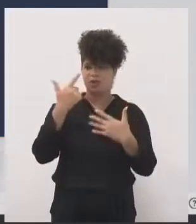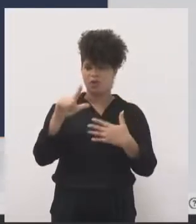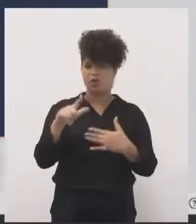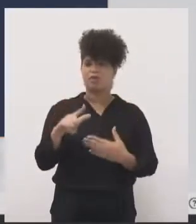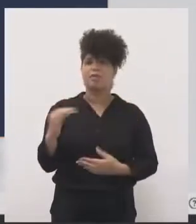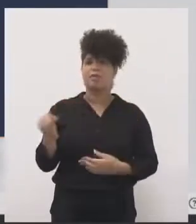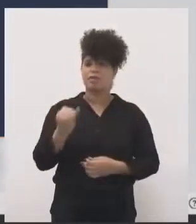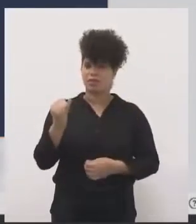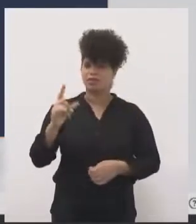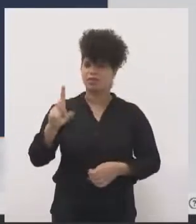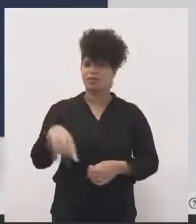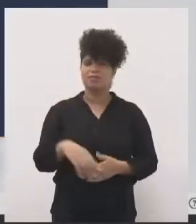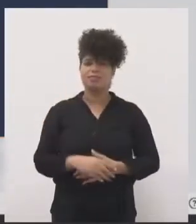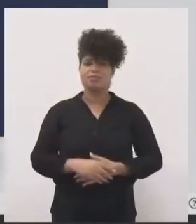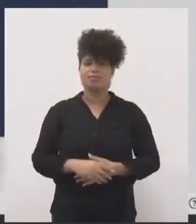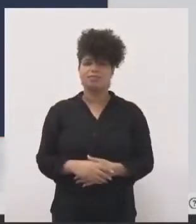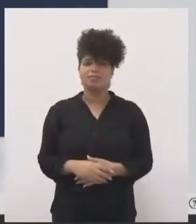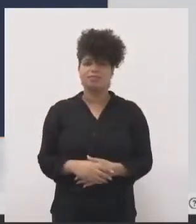bem bacana.